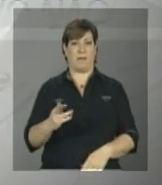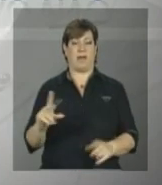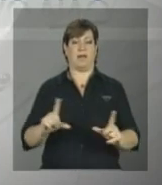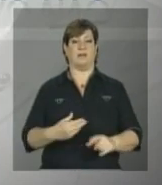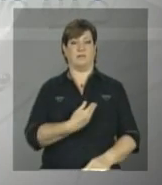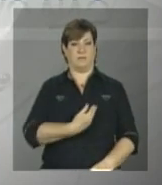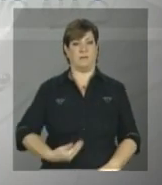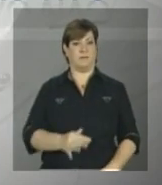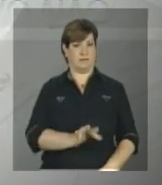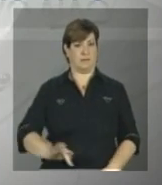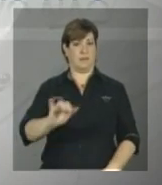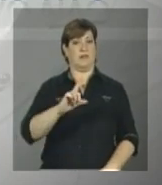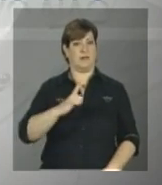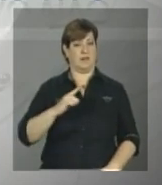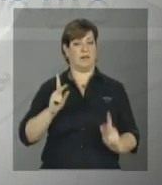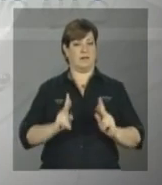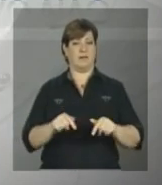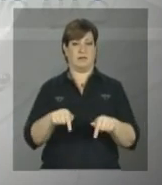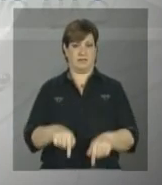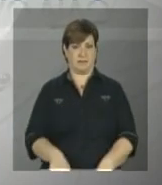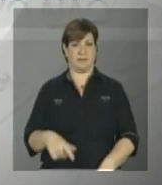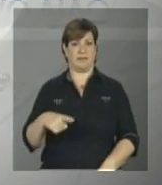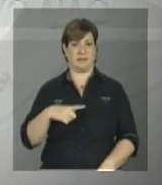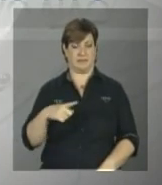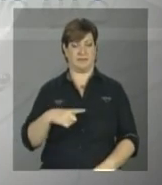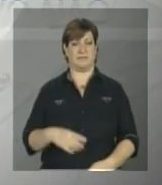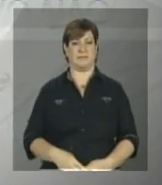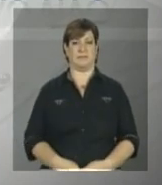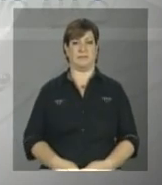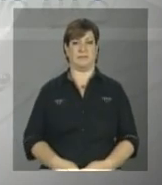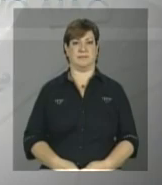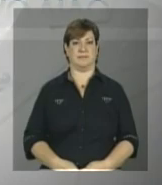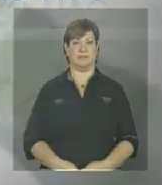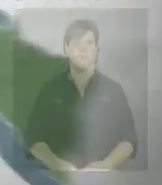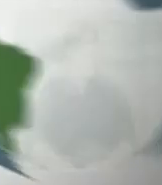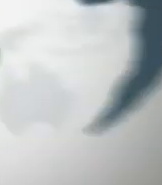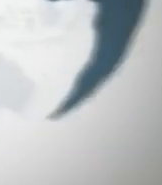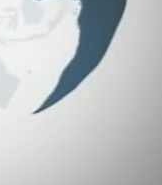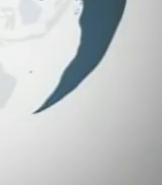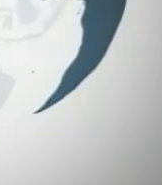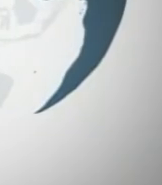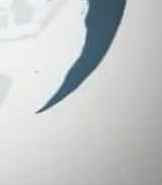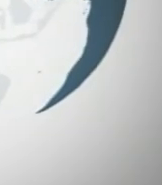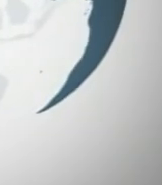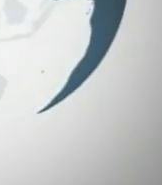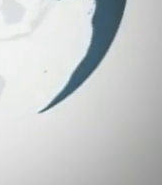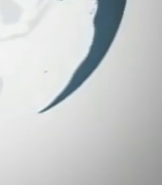com novas informações. Continue com a gente, NBR e a TV do Governo Federal.